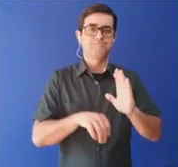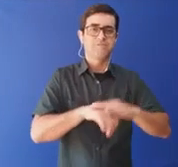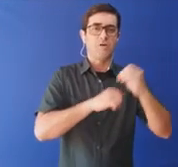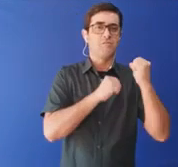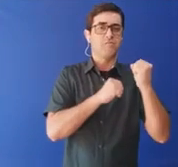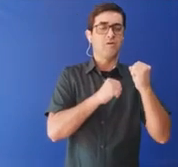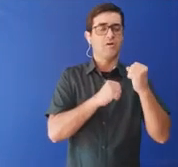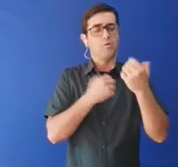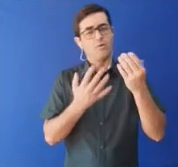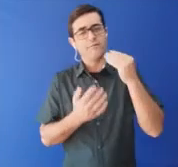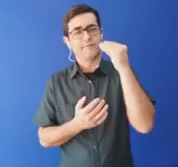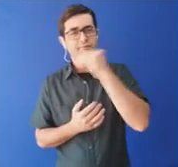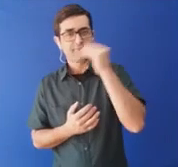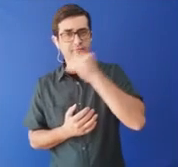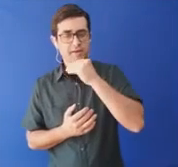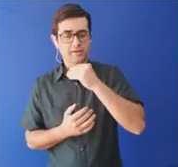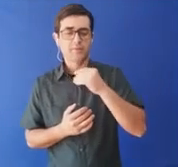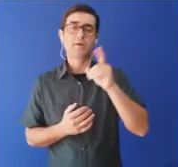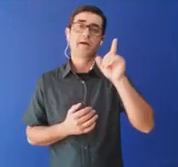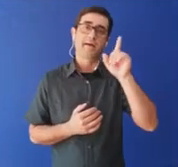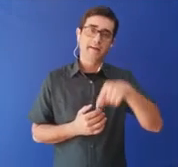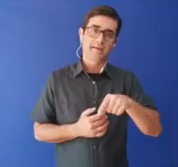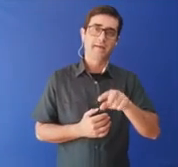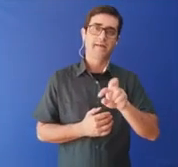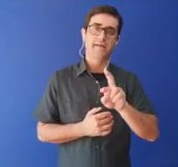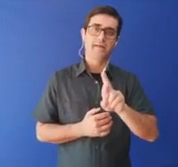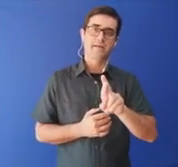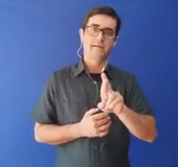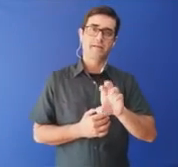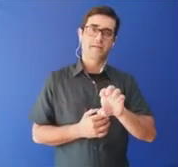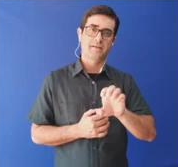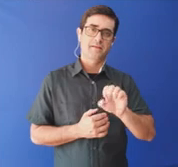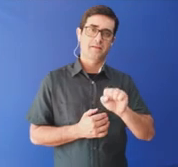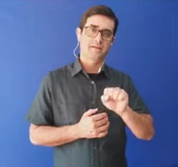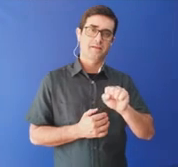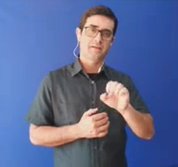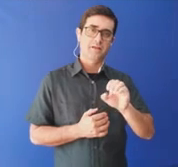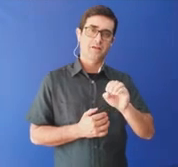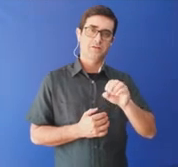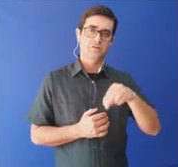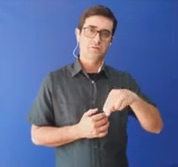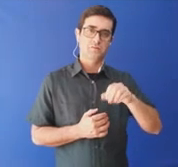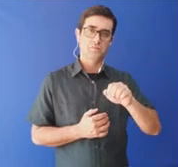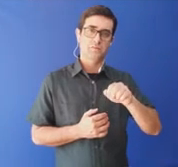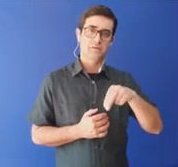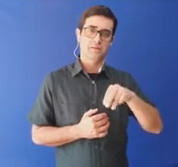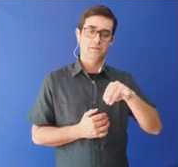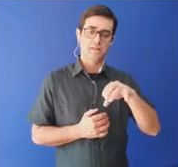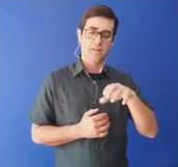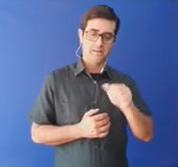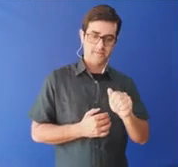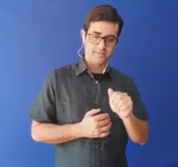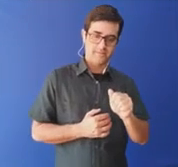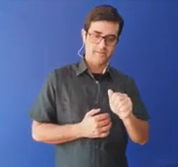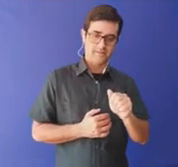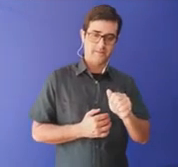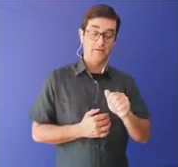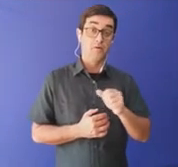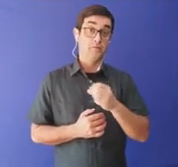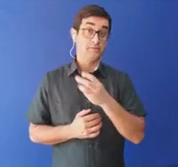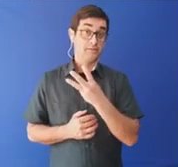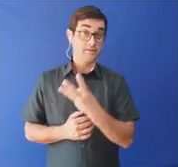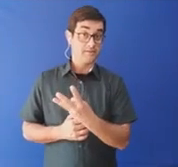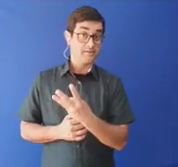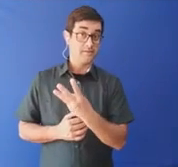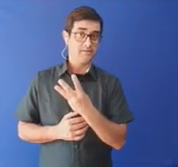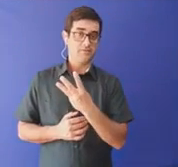ligação seja mais forte ou mais fraca é a presença ou não de ressonância. A ligação simples é 348